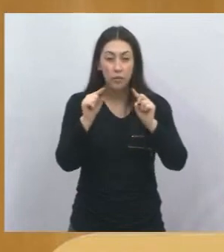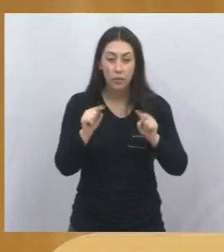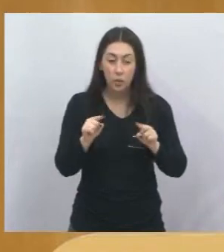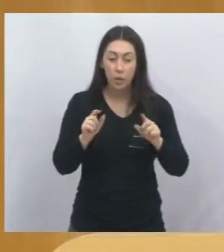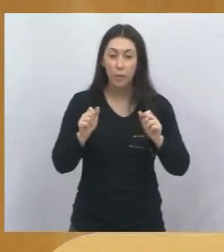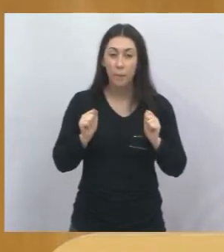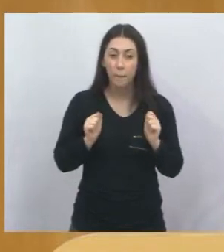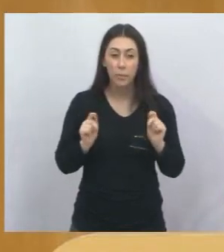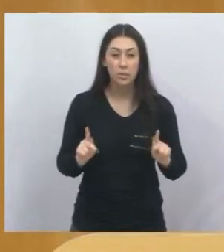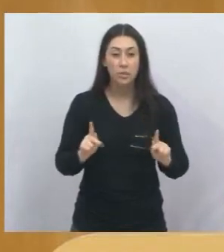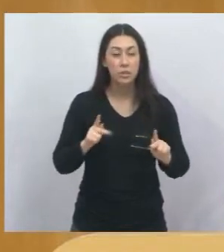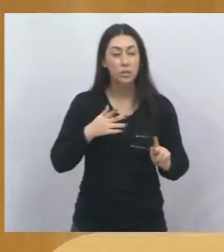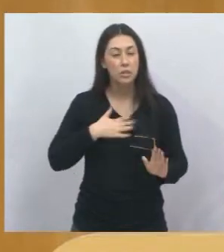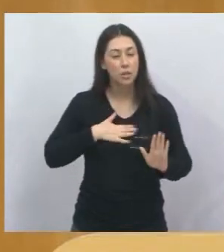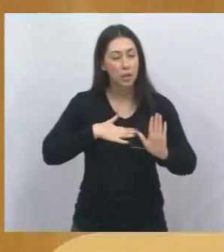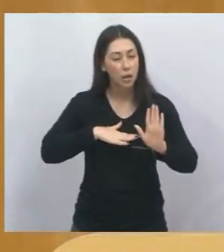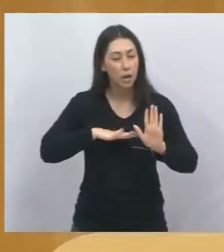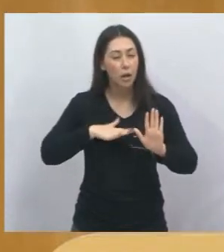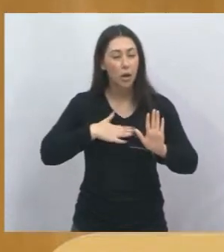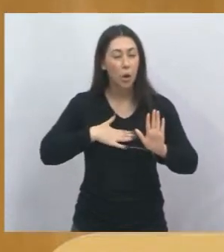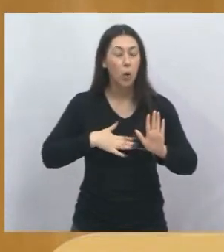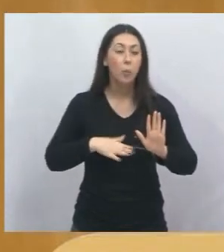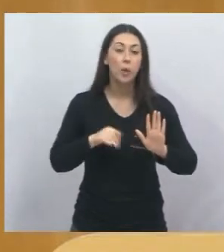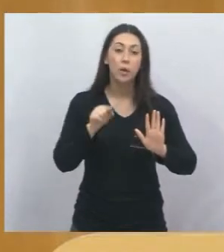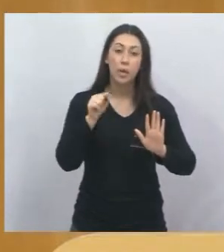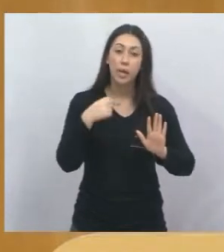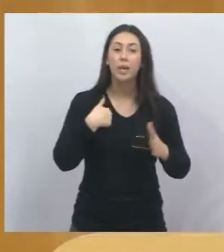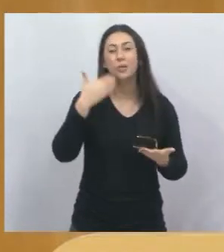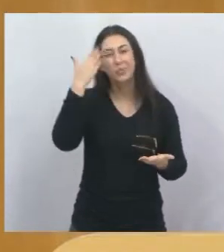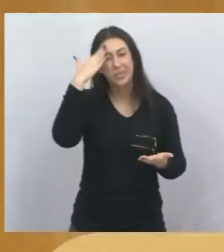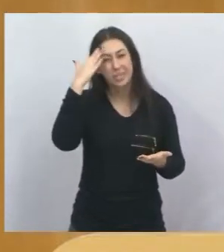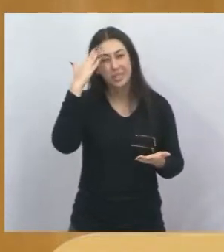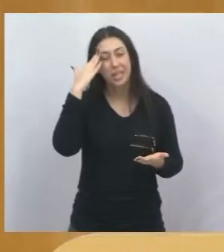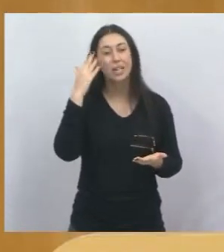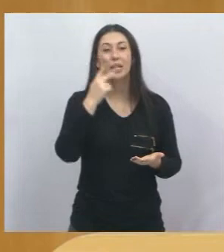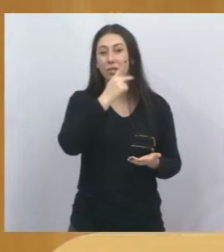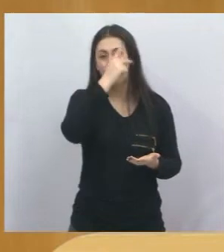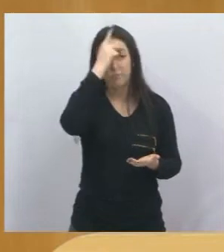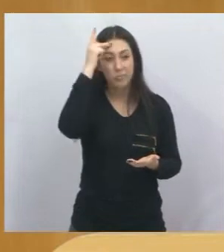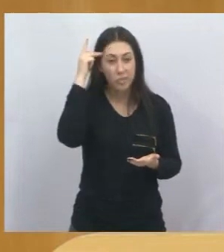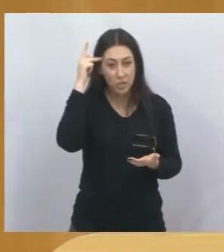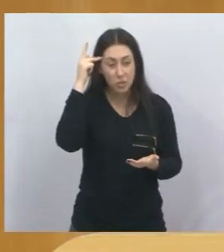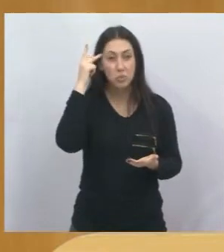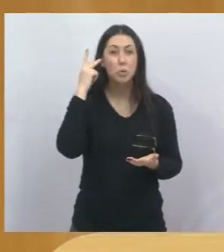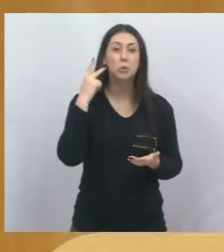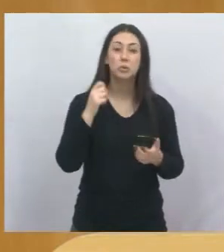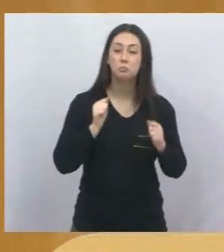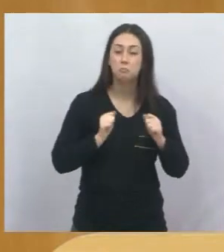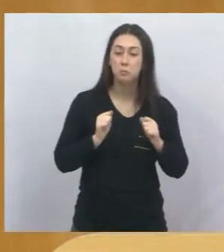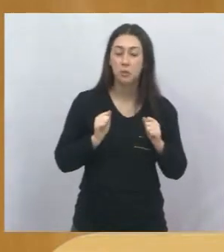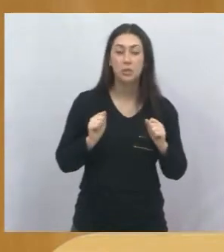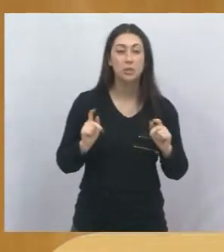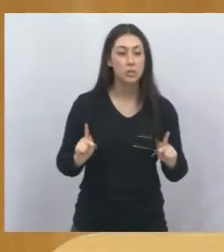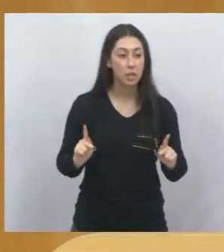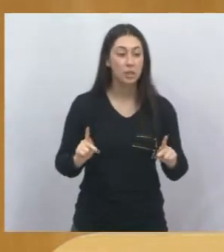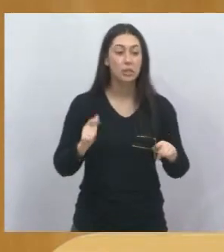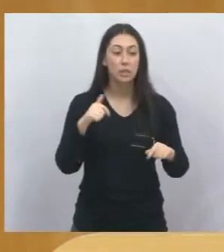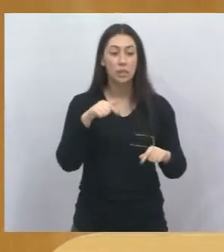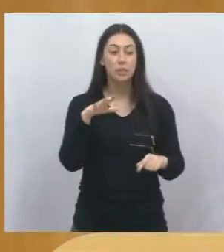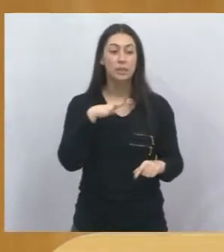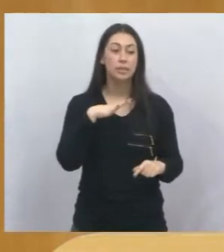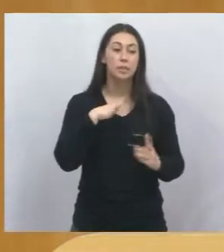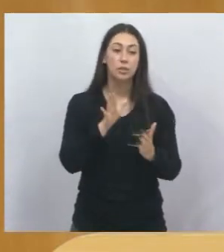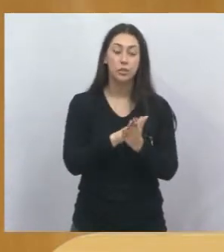aposentado, fique tranquilo. Eu sei que a grande maioria dos aposentados do